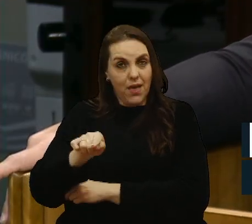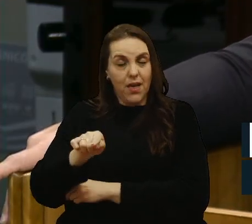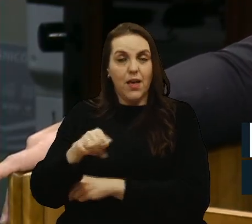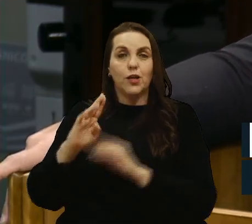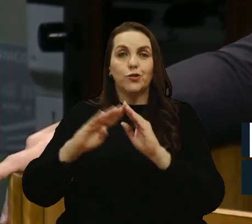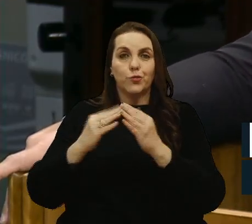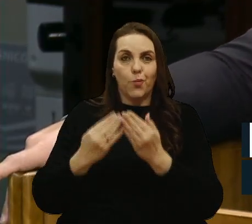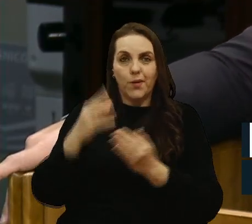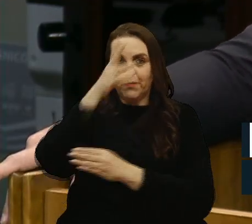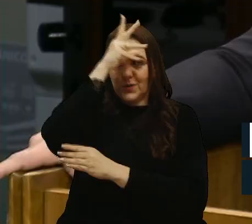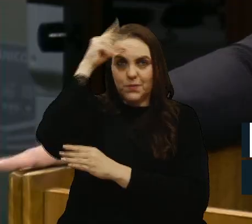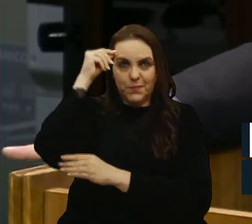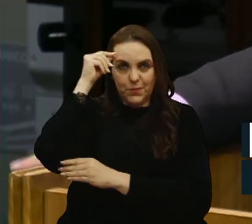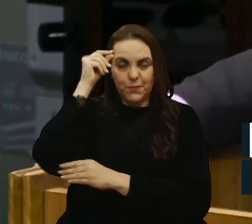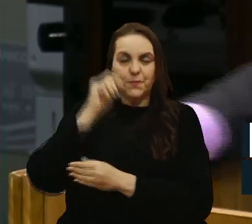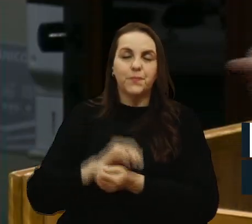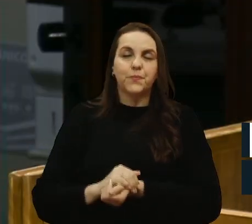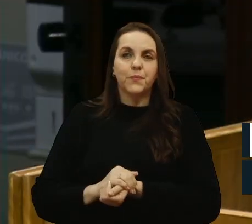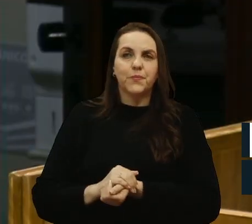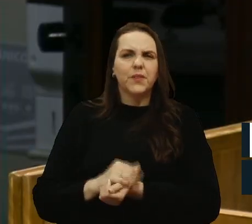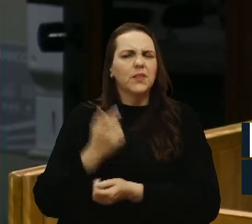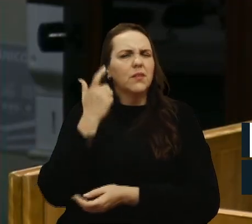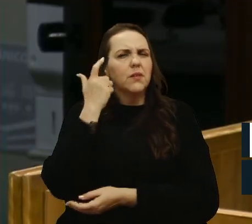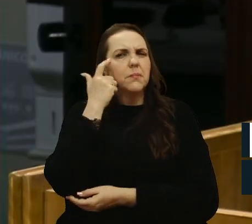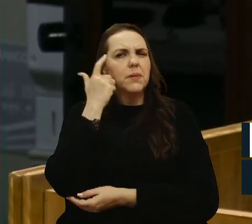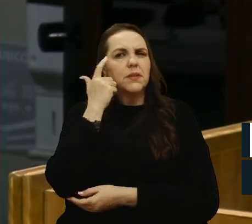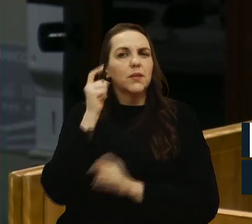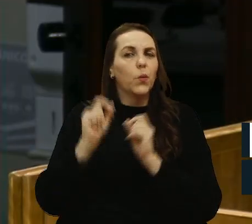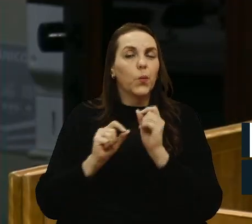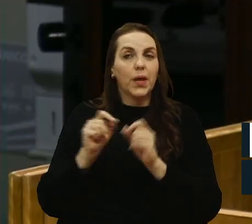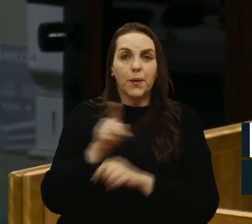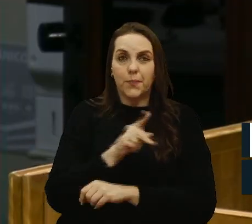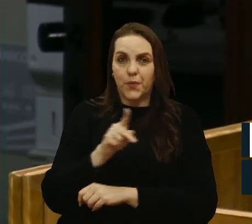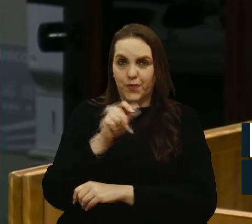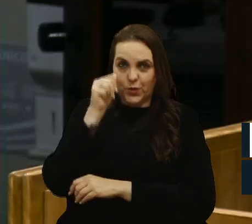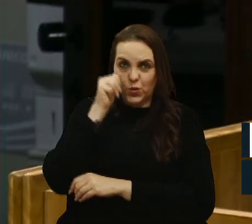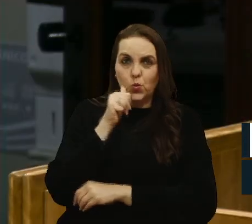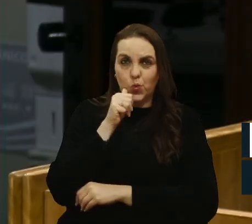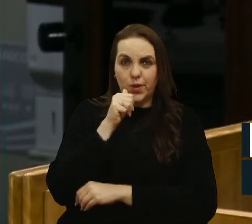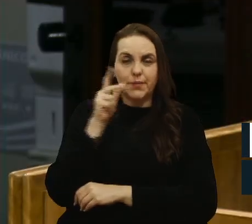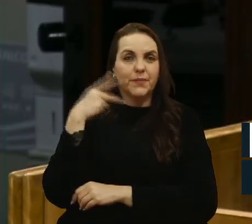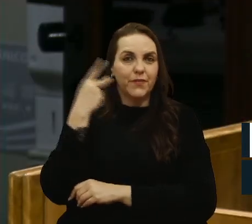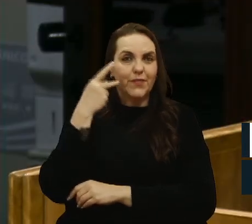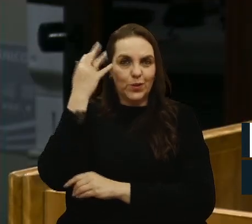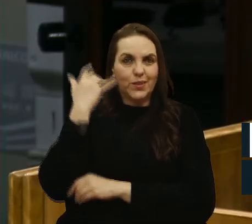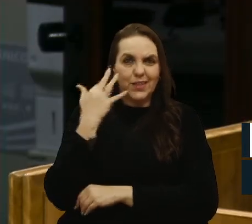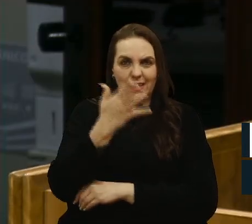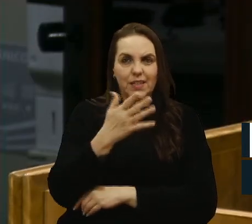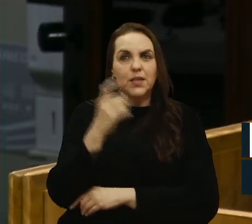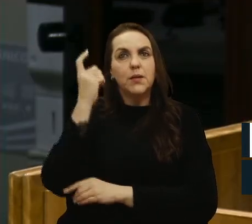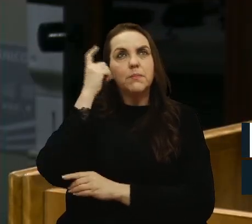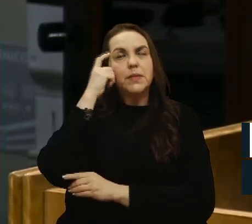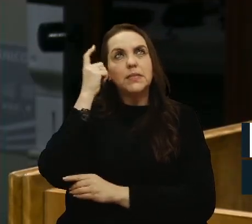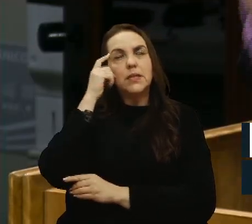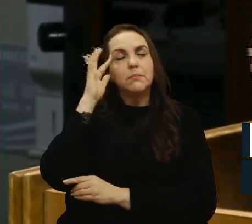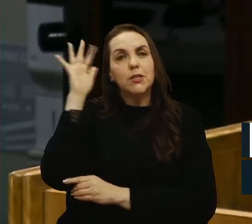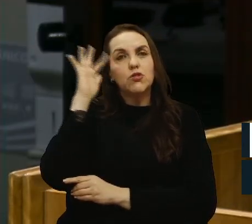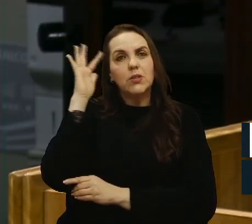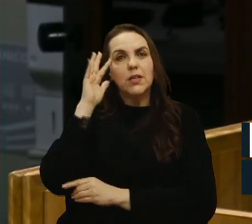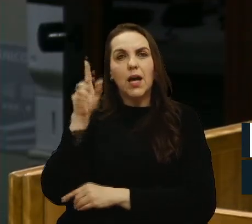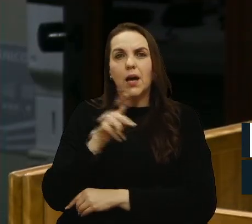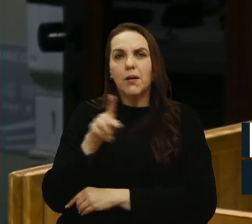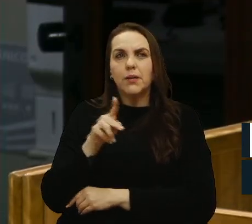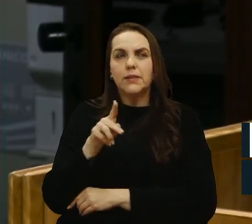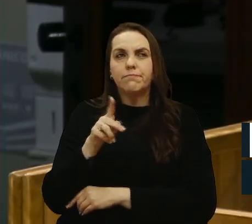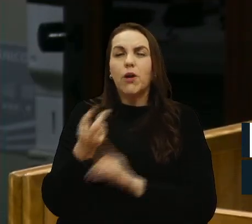escola municipal. E vamos pensar numa prof, vereadora Daiane. Podemos pensar numa prof, vamos fazer o